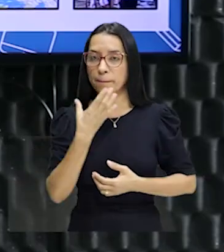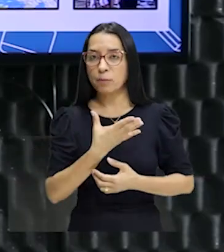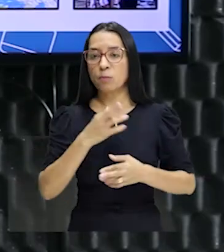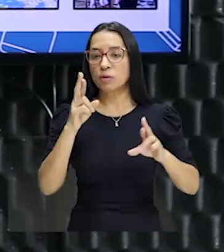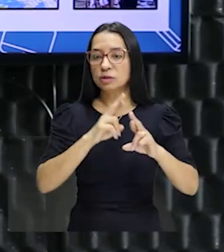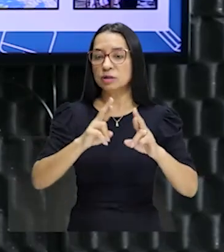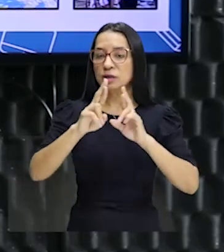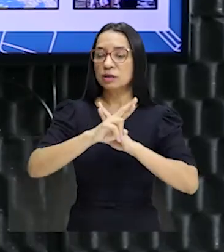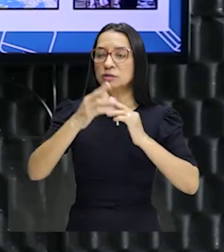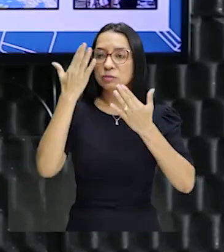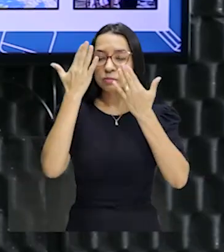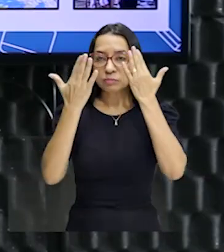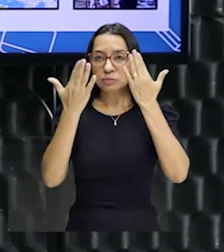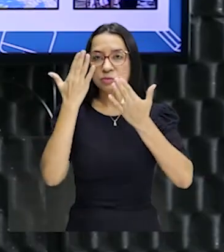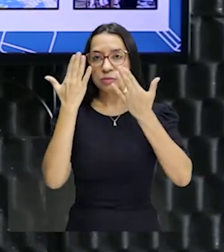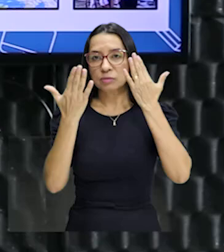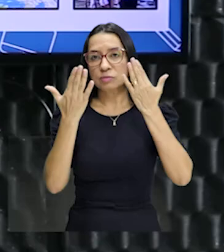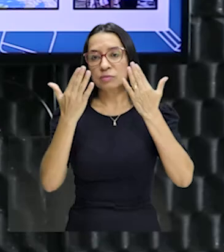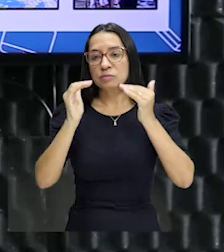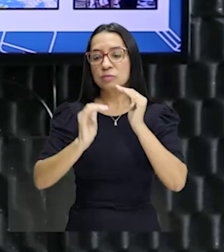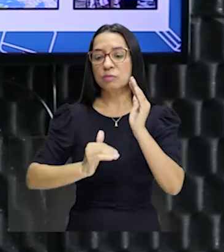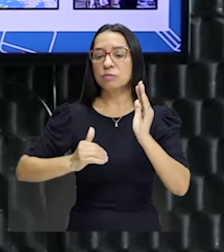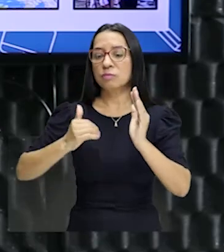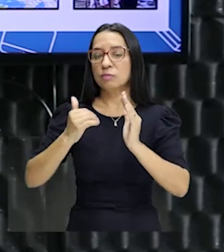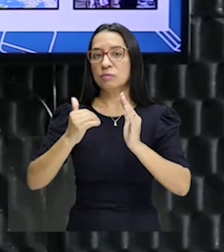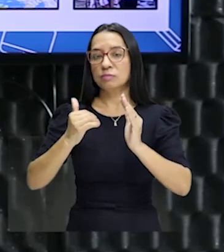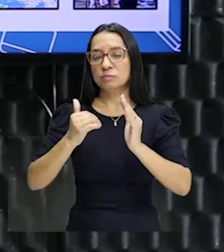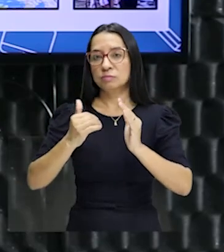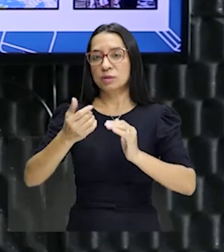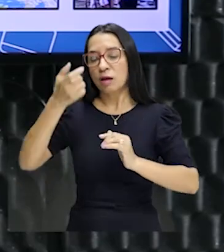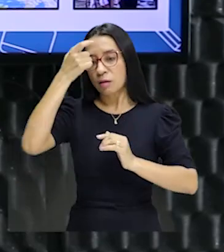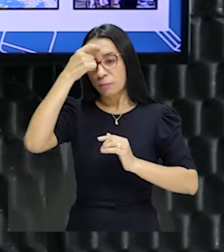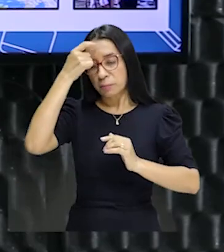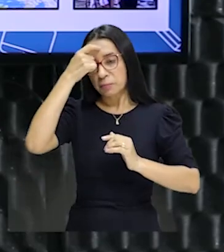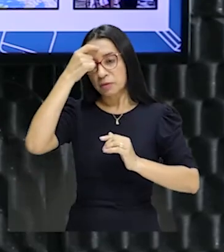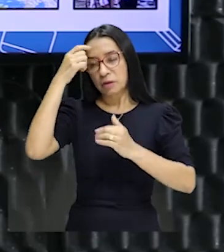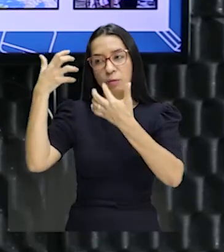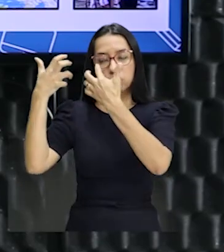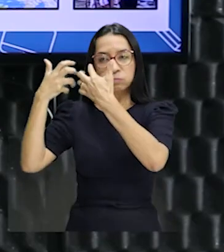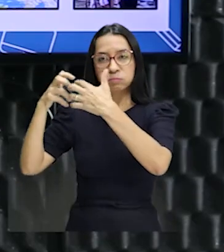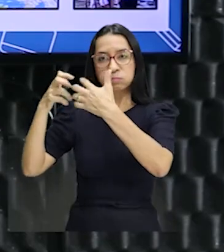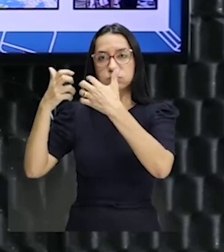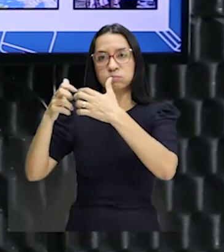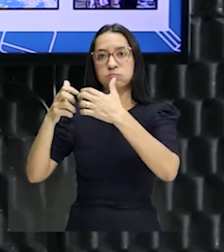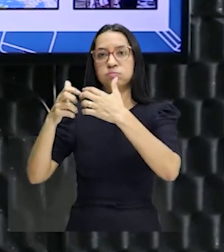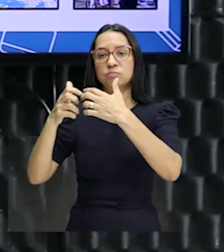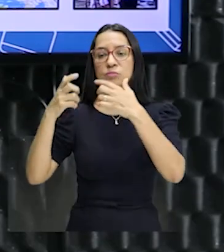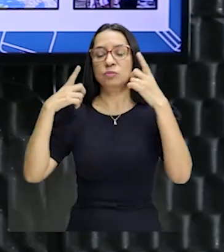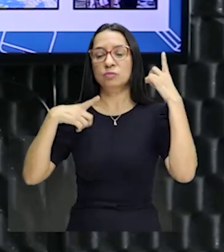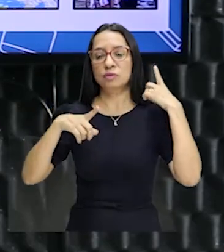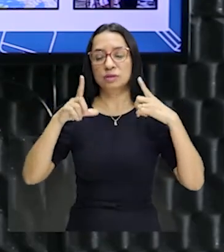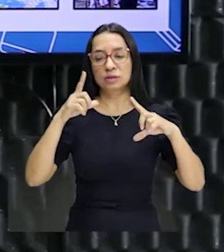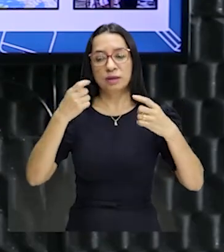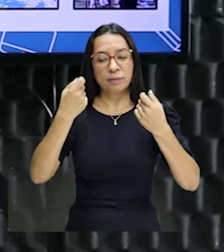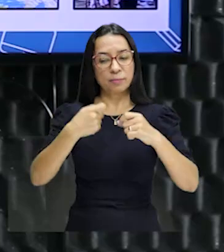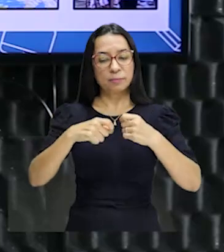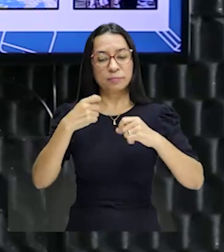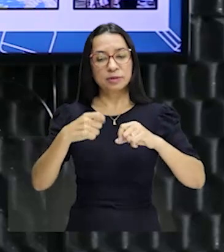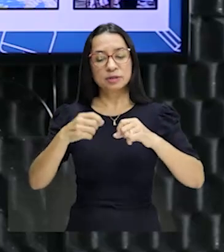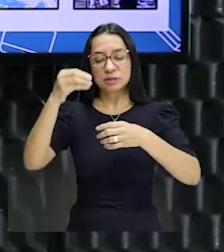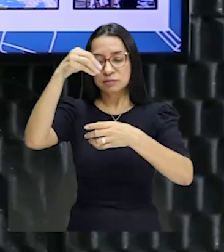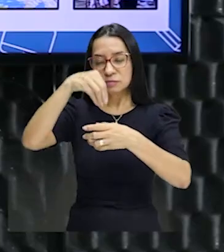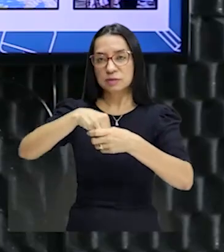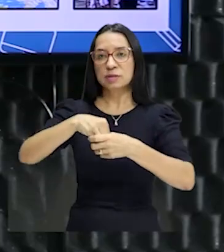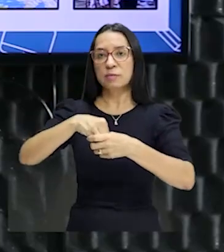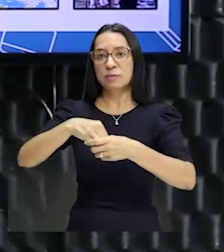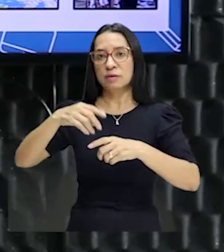ao psicológico, ao mental. O lazer, ele deve e tem que fazer parte da